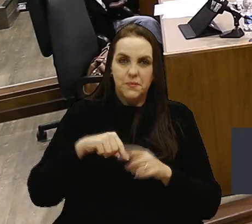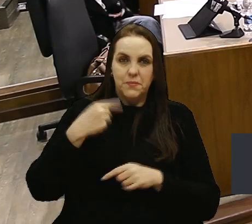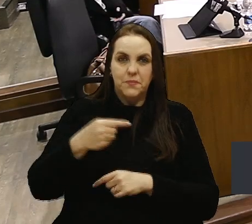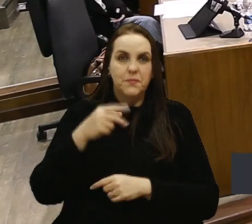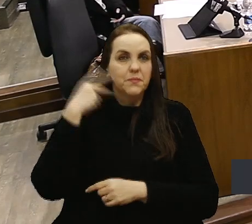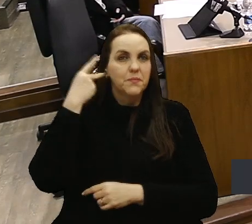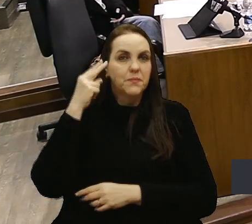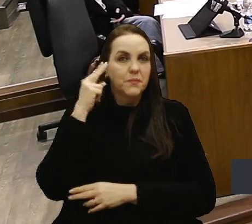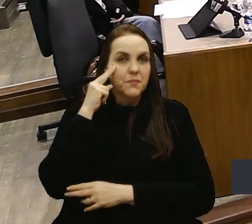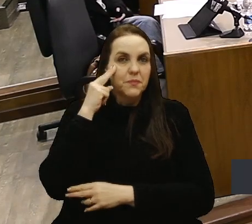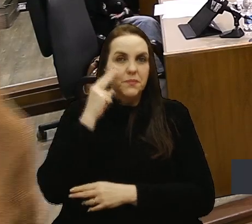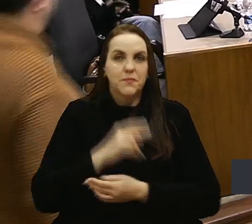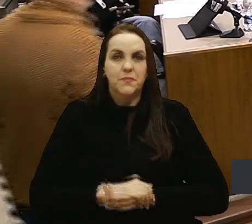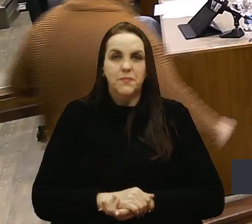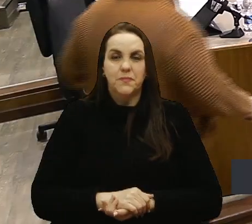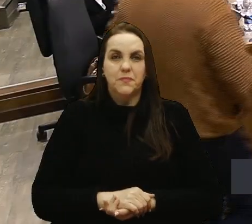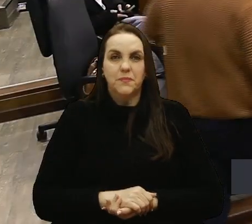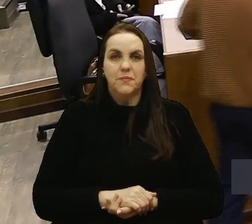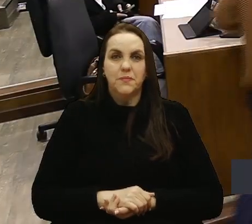Fantinel.